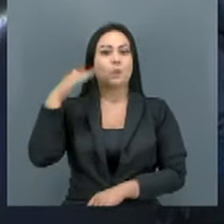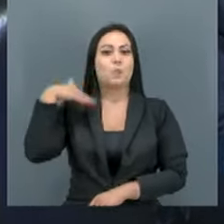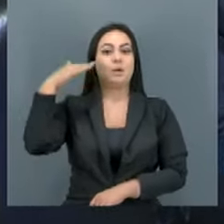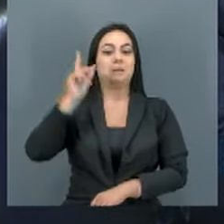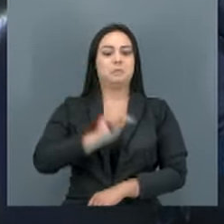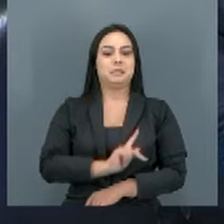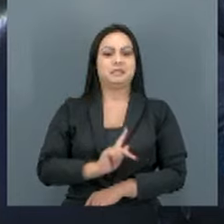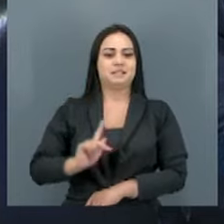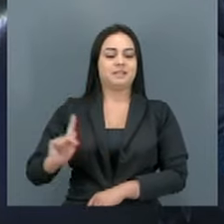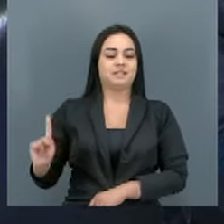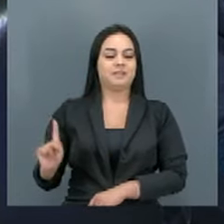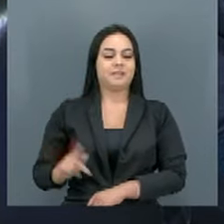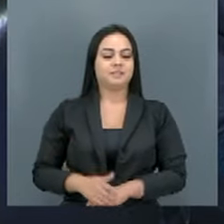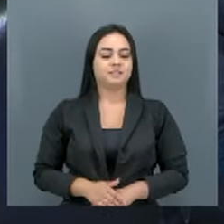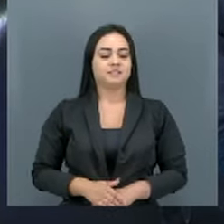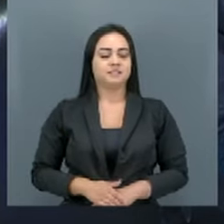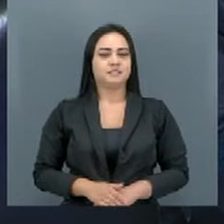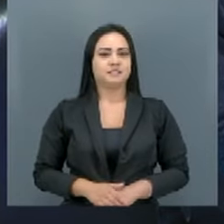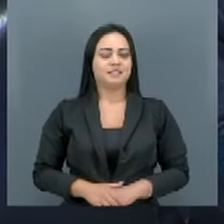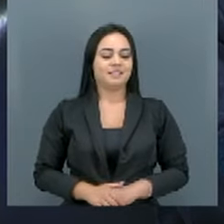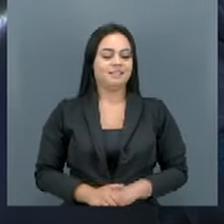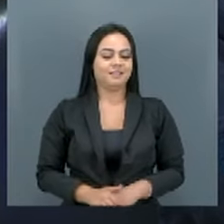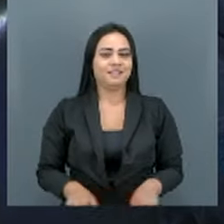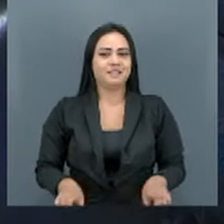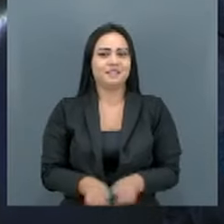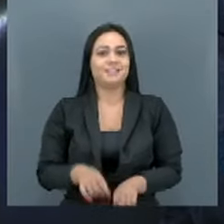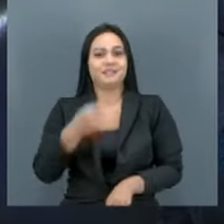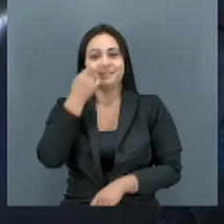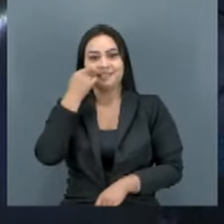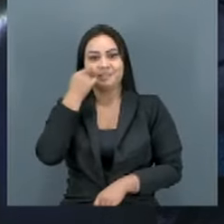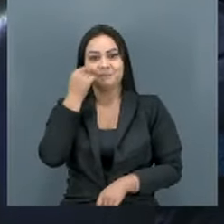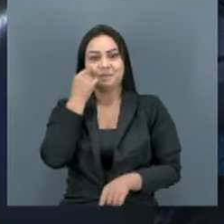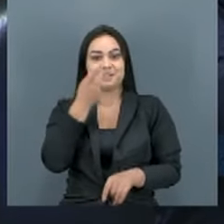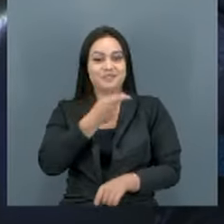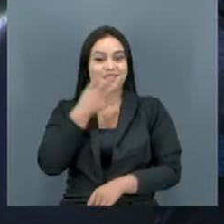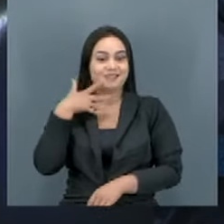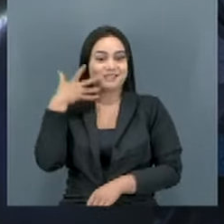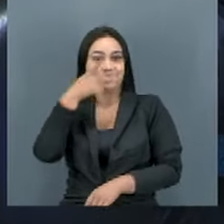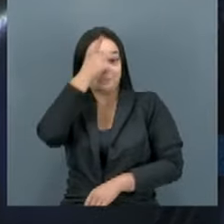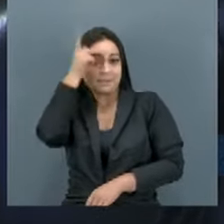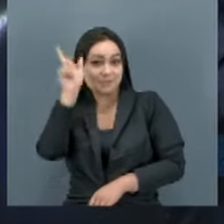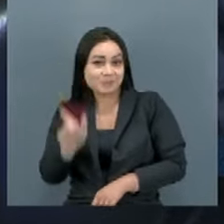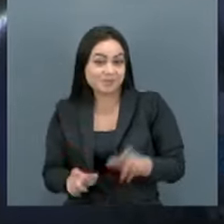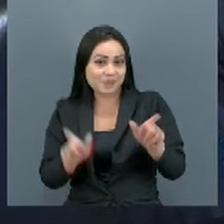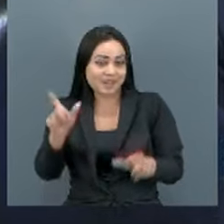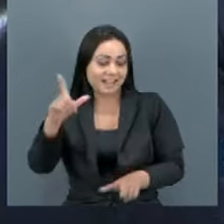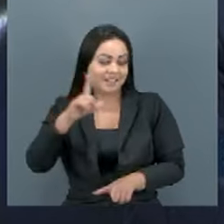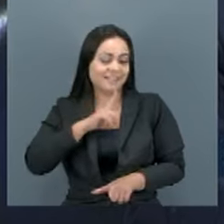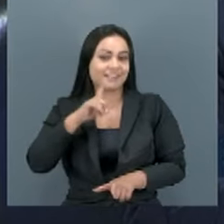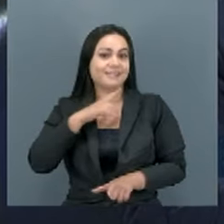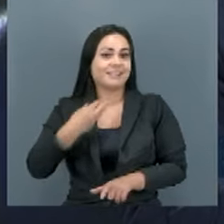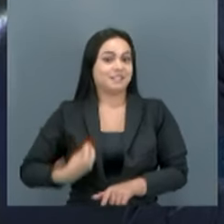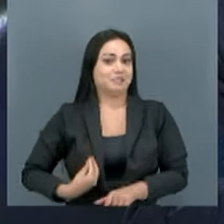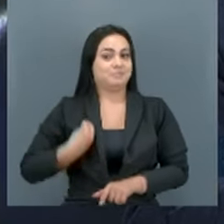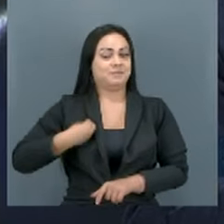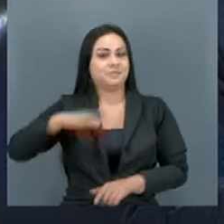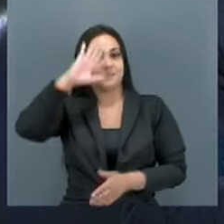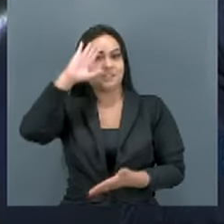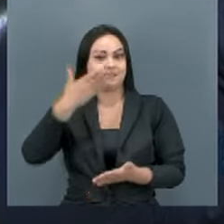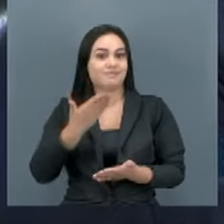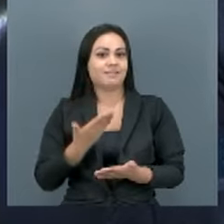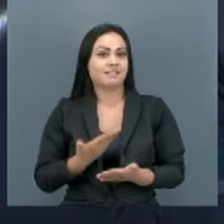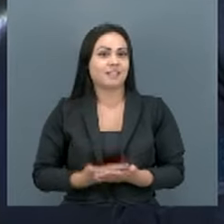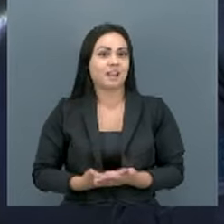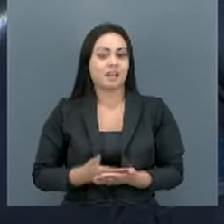presidente Plínio Valério, nós vemos uma manifestação de uma pessoa que tem absoluta credibilidade, que nem o